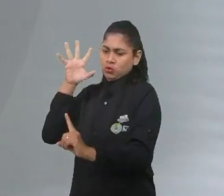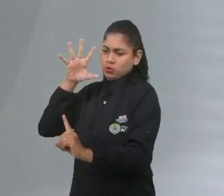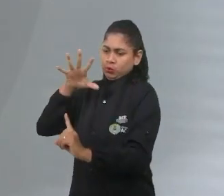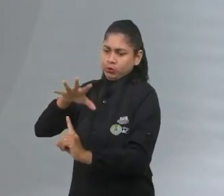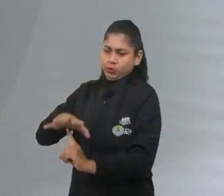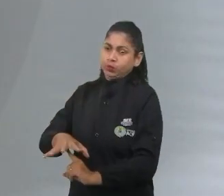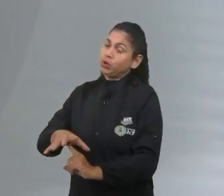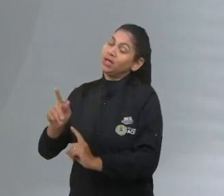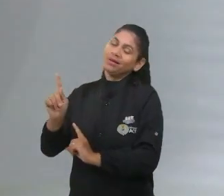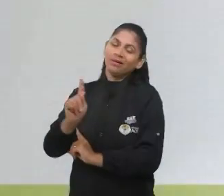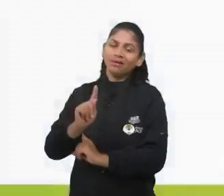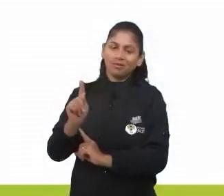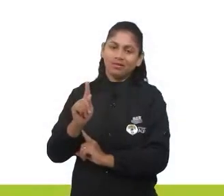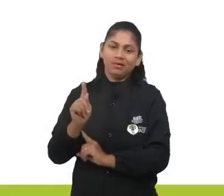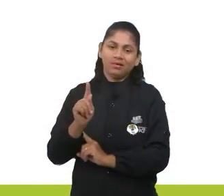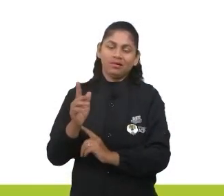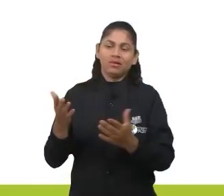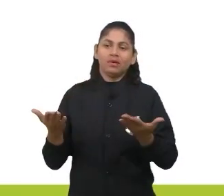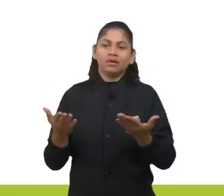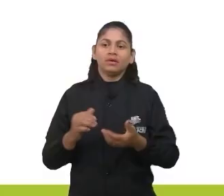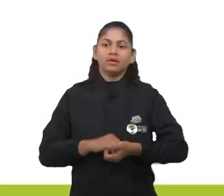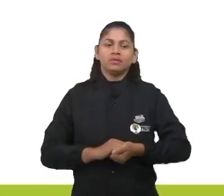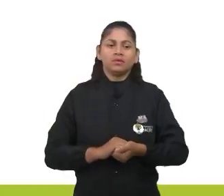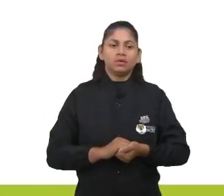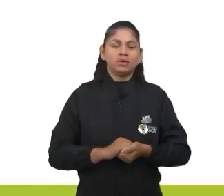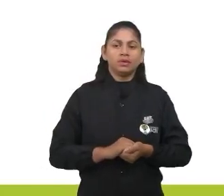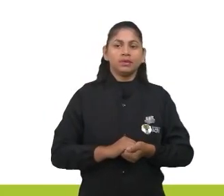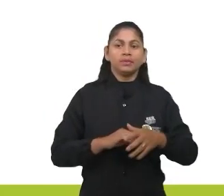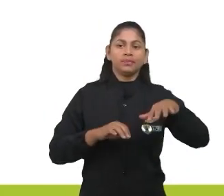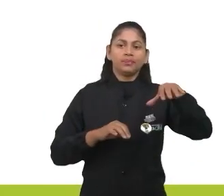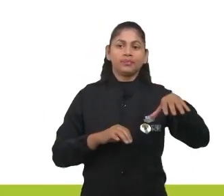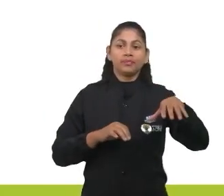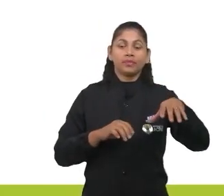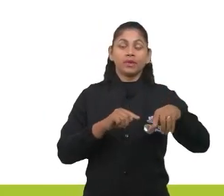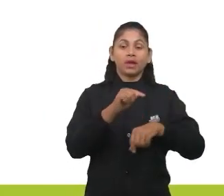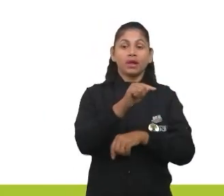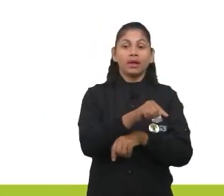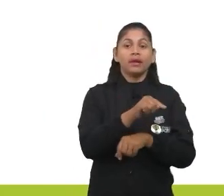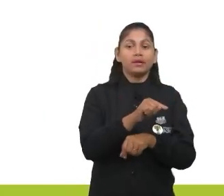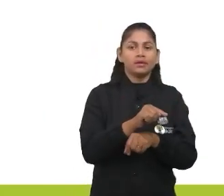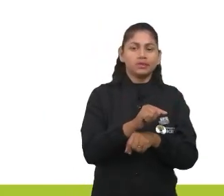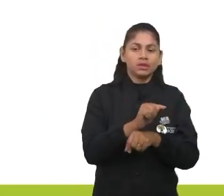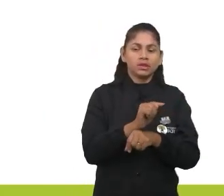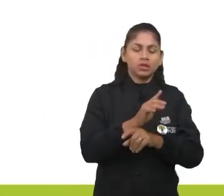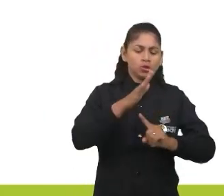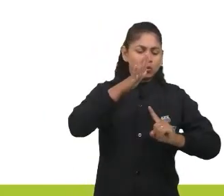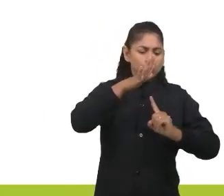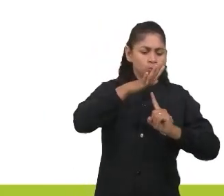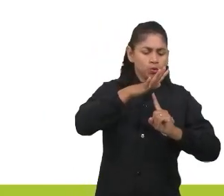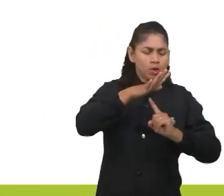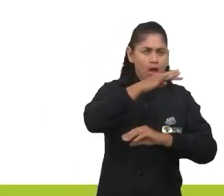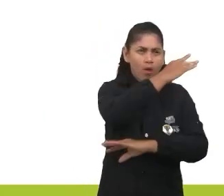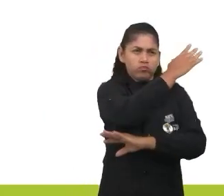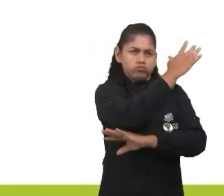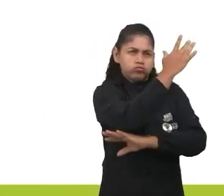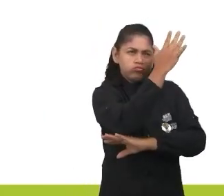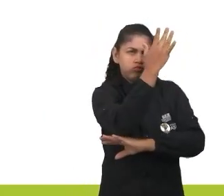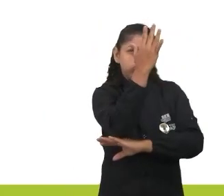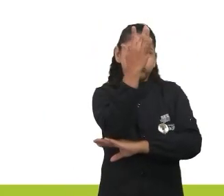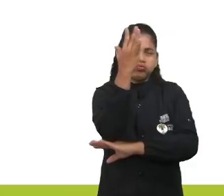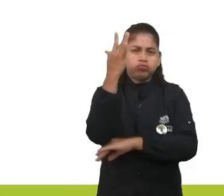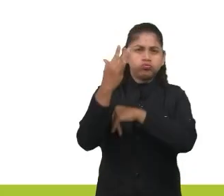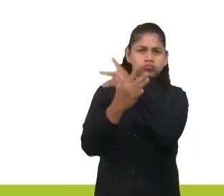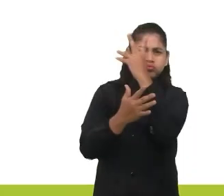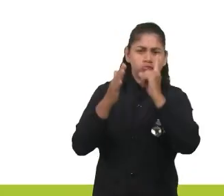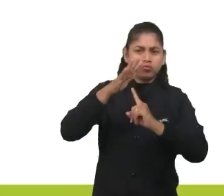comunicativa. A razão instrumental submete a natureza aos interesses